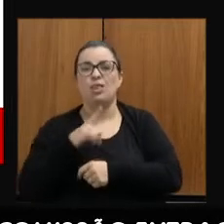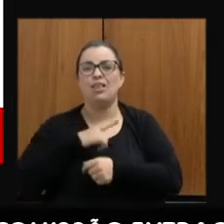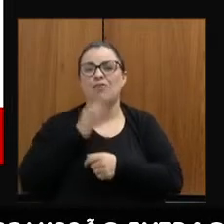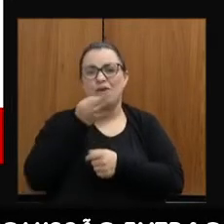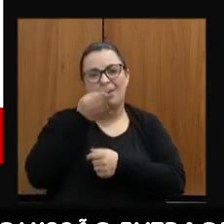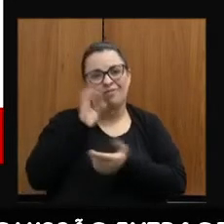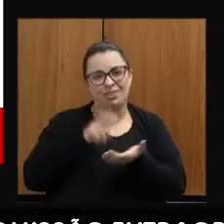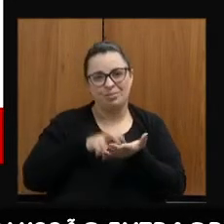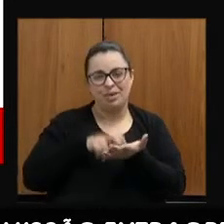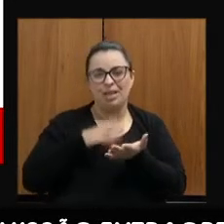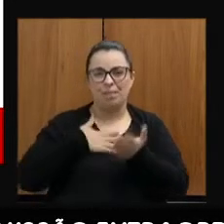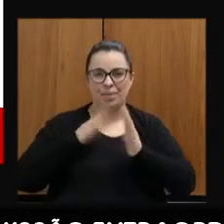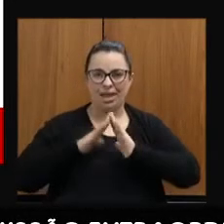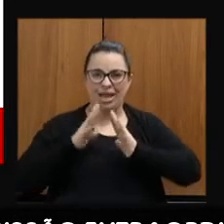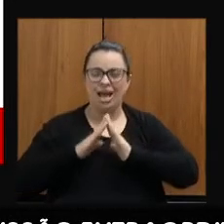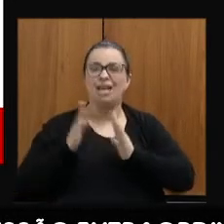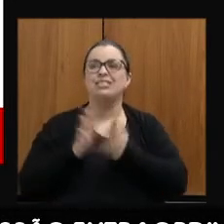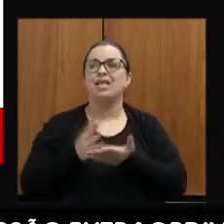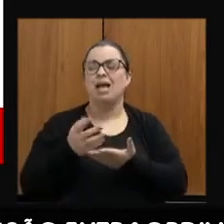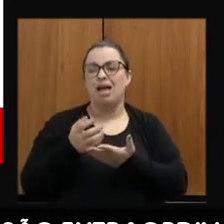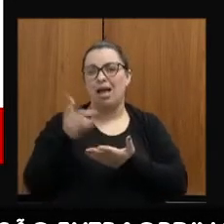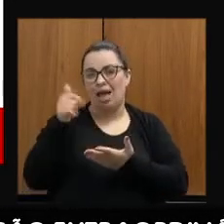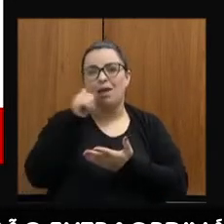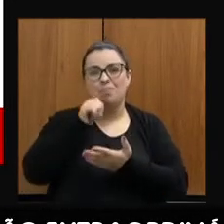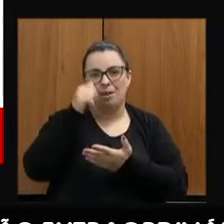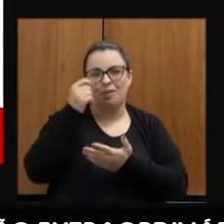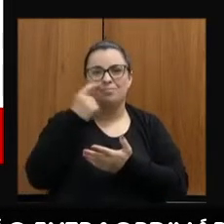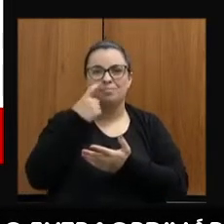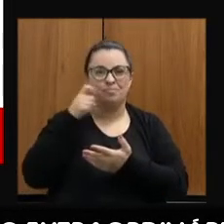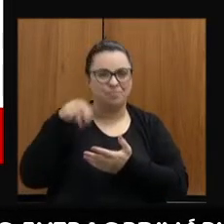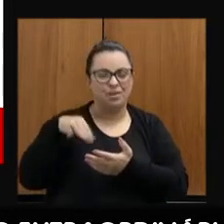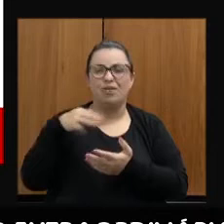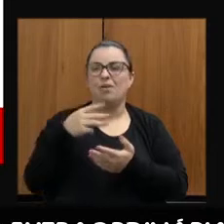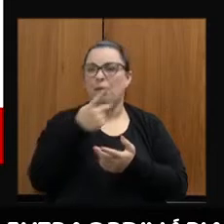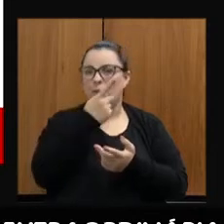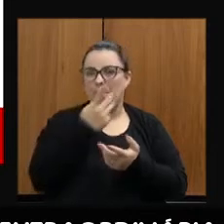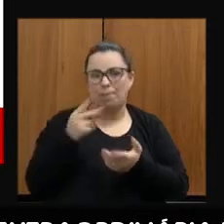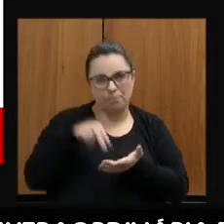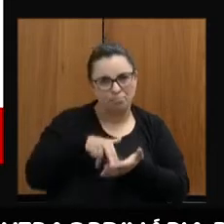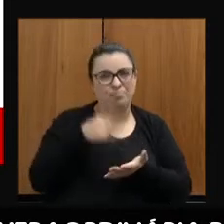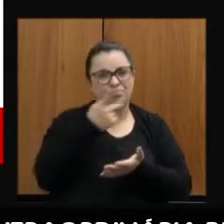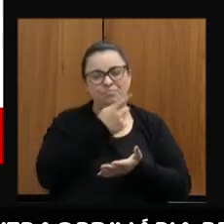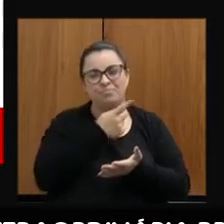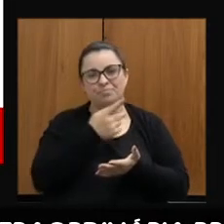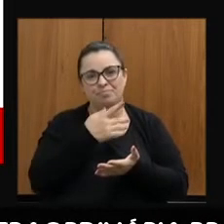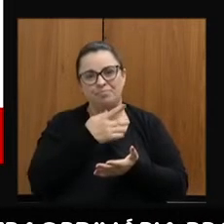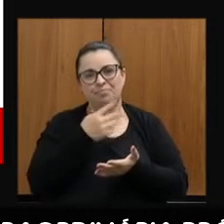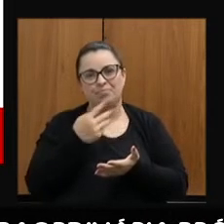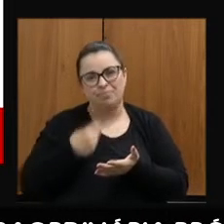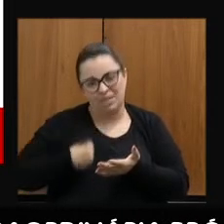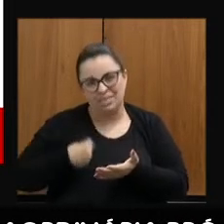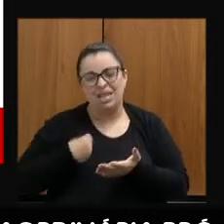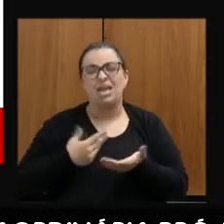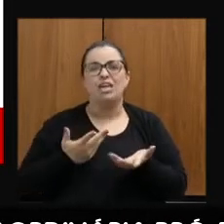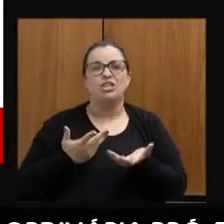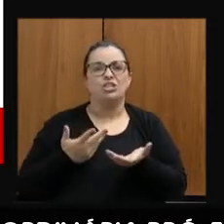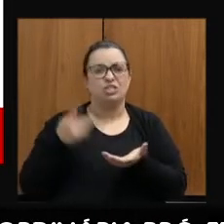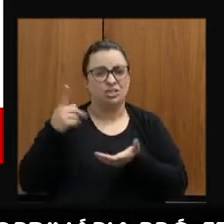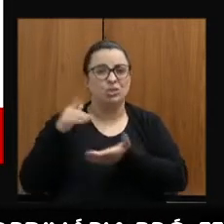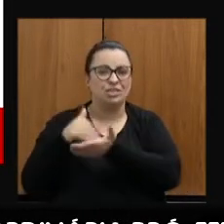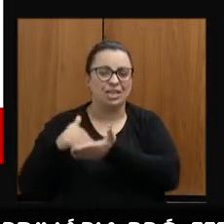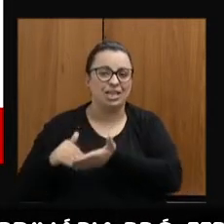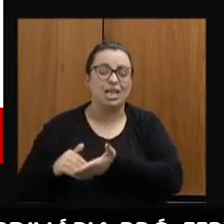a prefeita e seu secretários né para discutir novamente o traçado é troca de